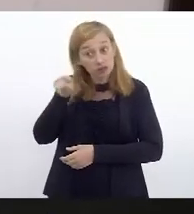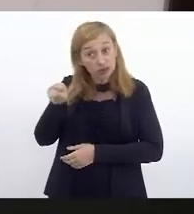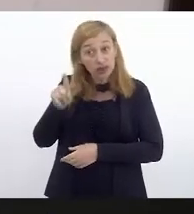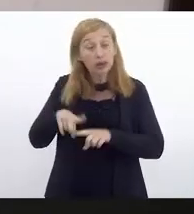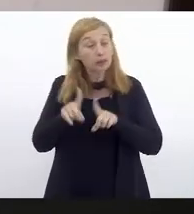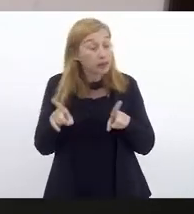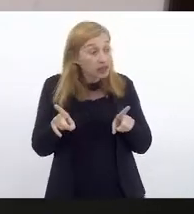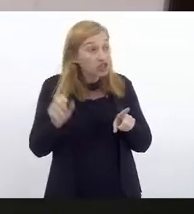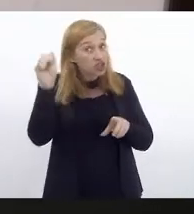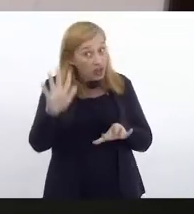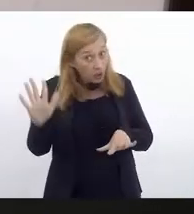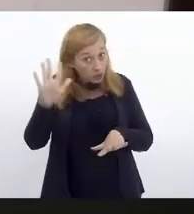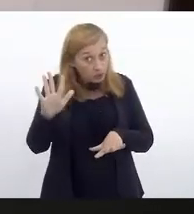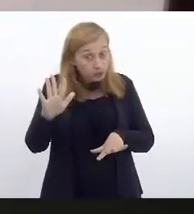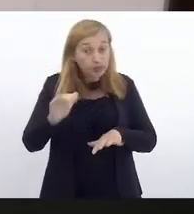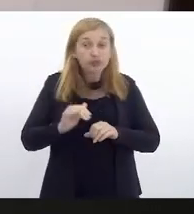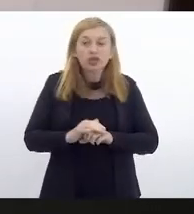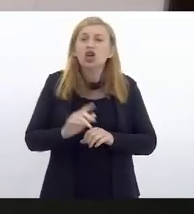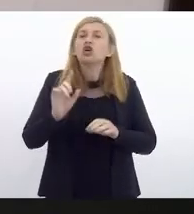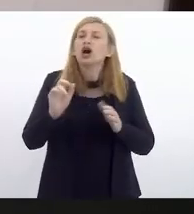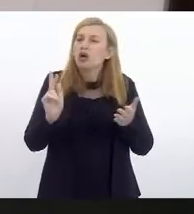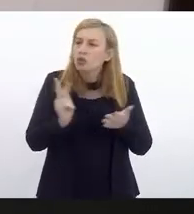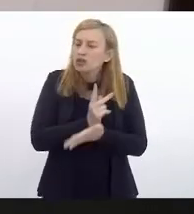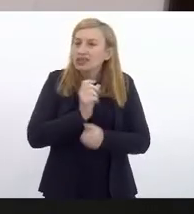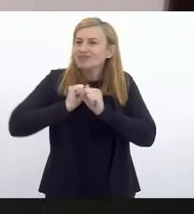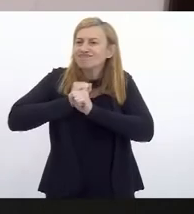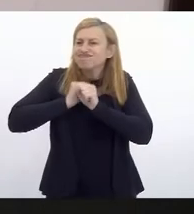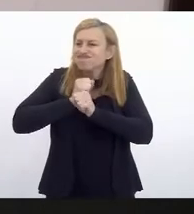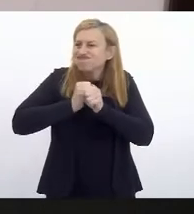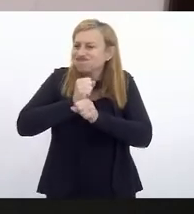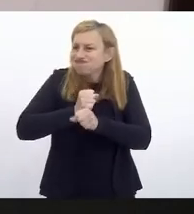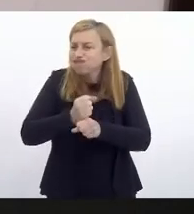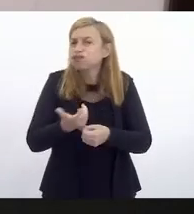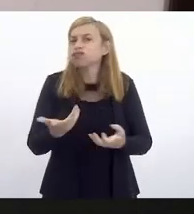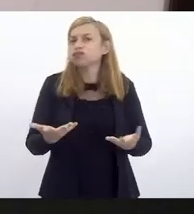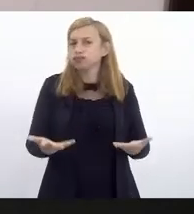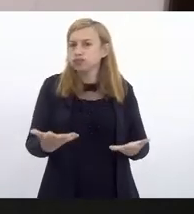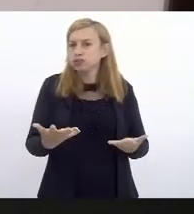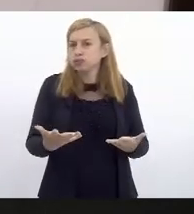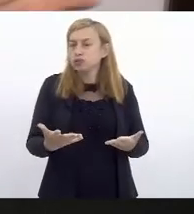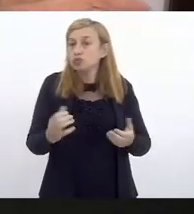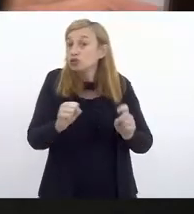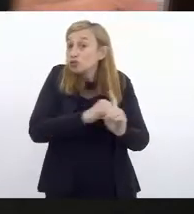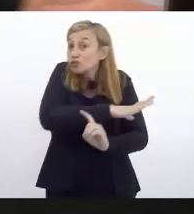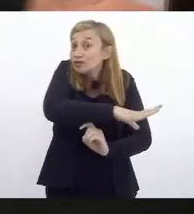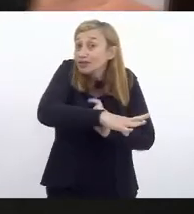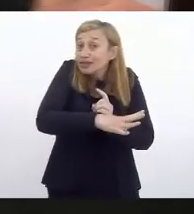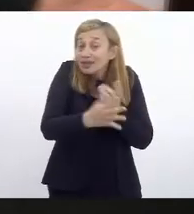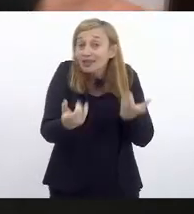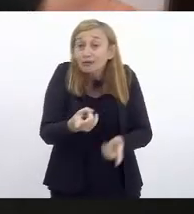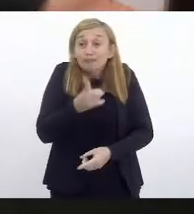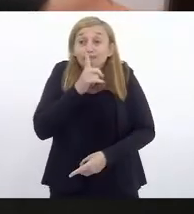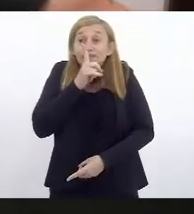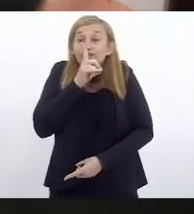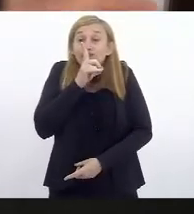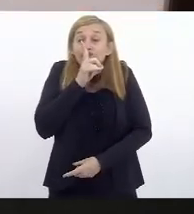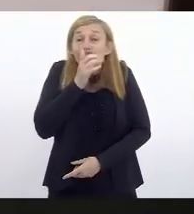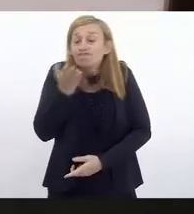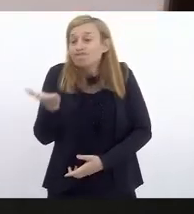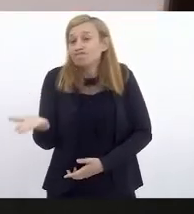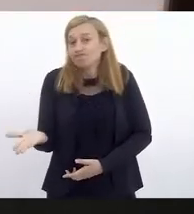de uma maneira geral, isso acontece há anos numa sociedade que se cala.